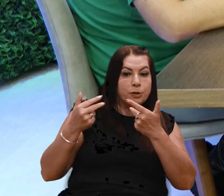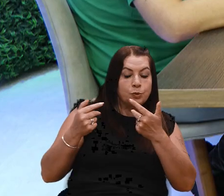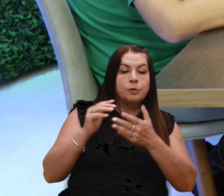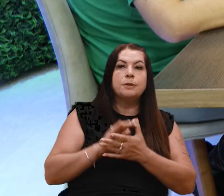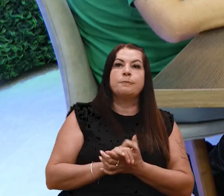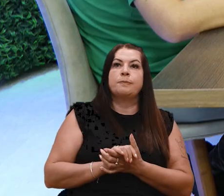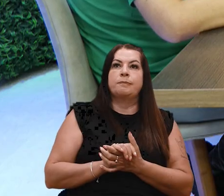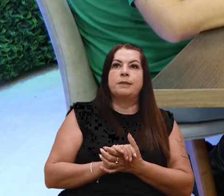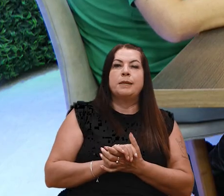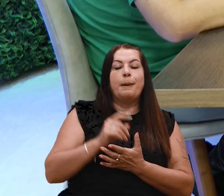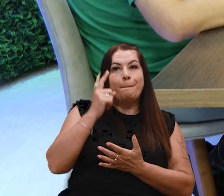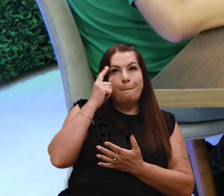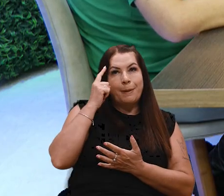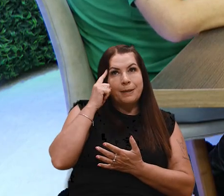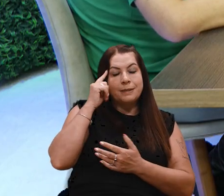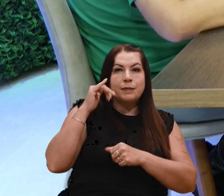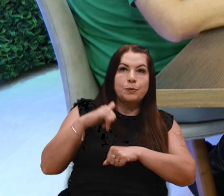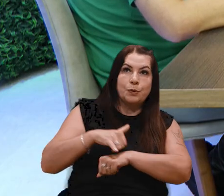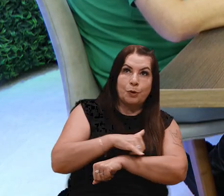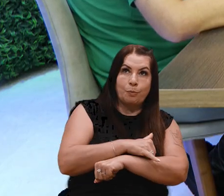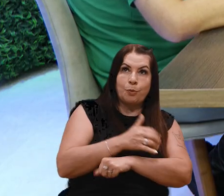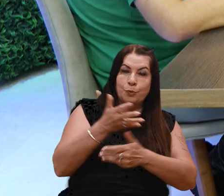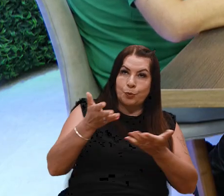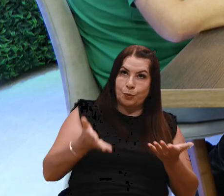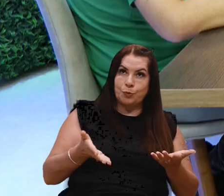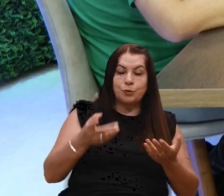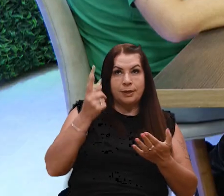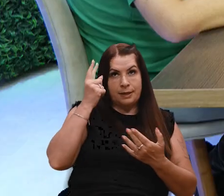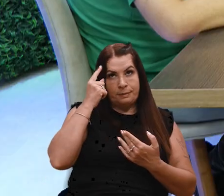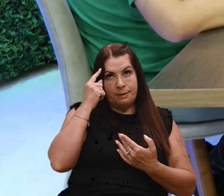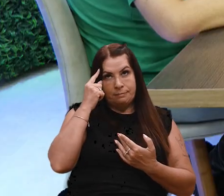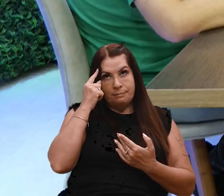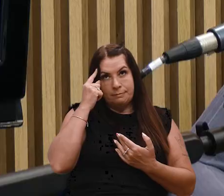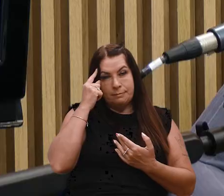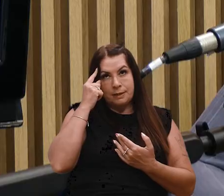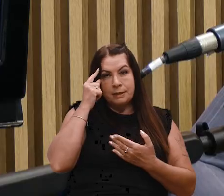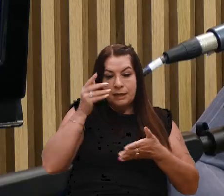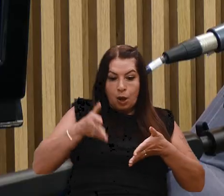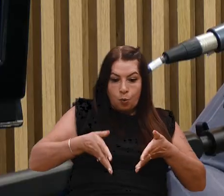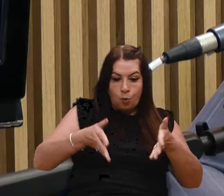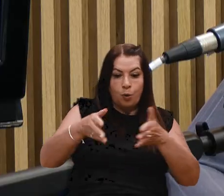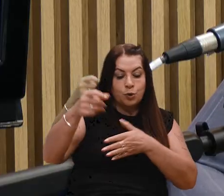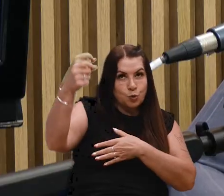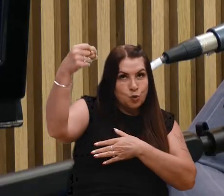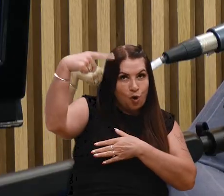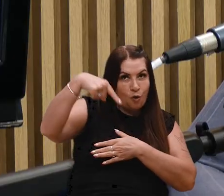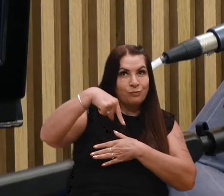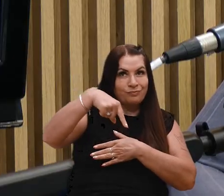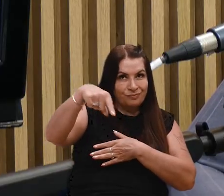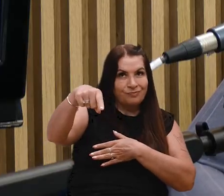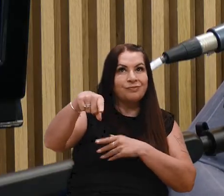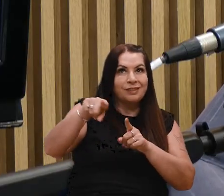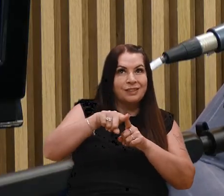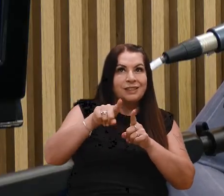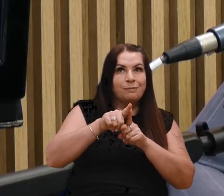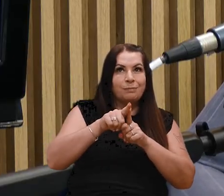mas pensar o aeroporto hoje é pensar na Rota do Sol, é pensar no terminal rodoviário de